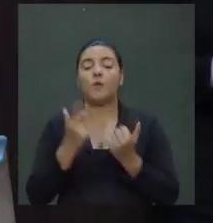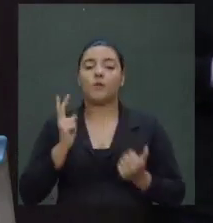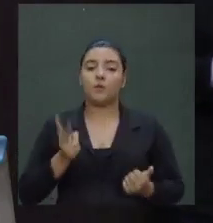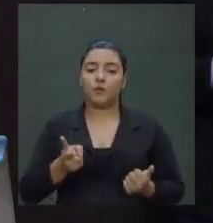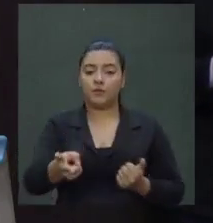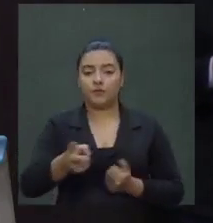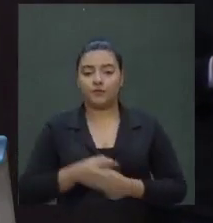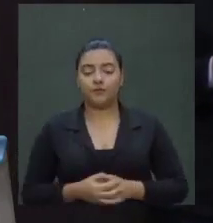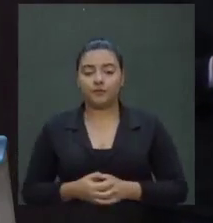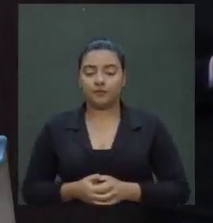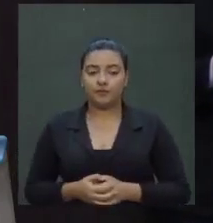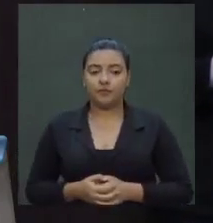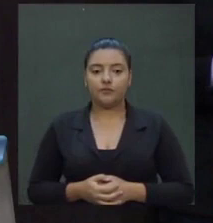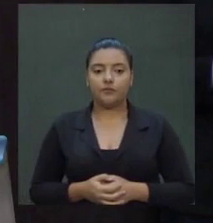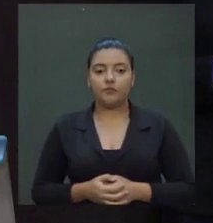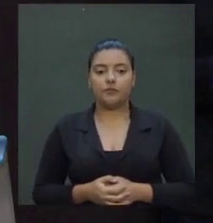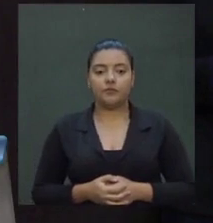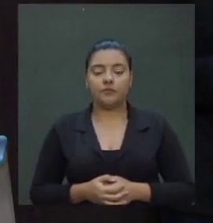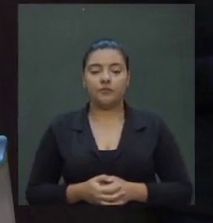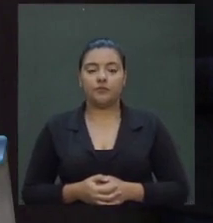o nosso apoio.